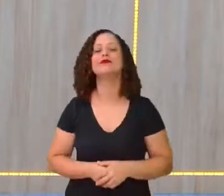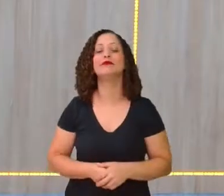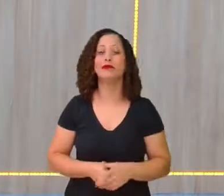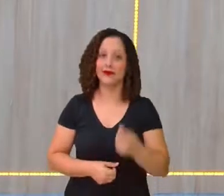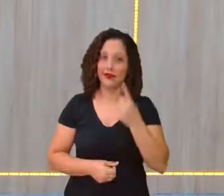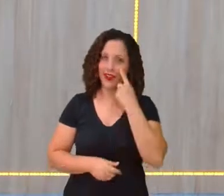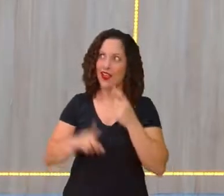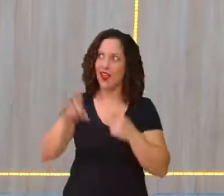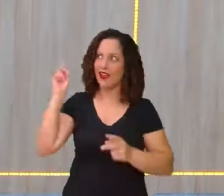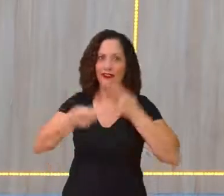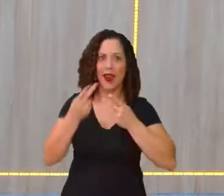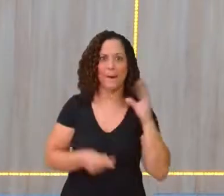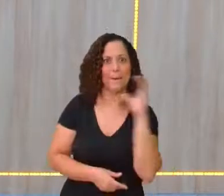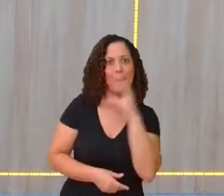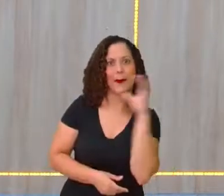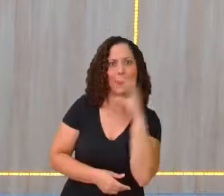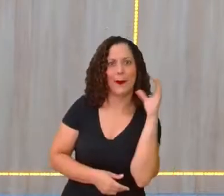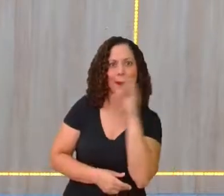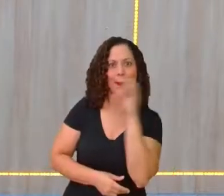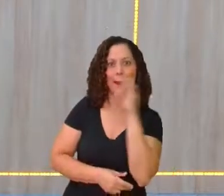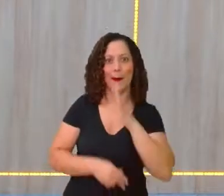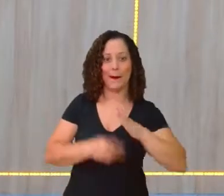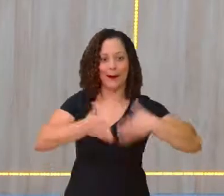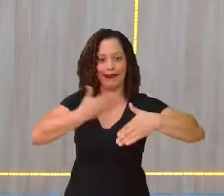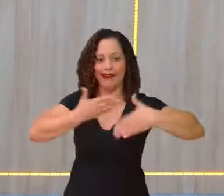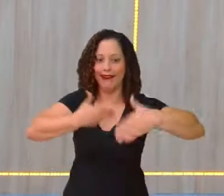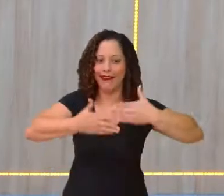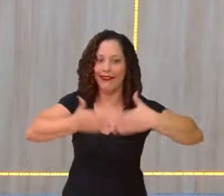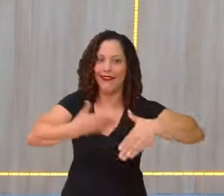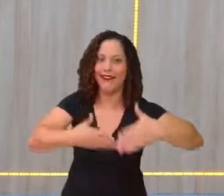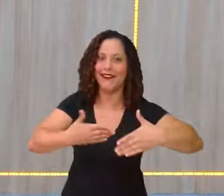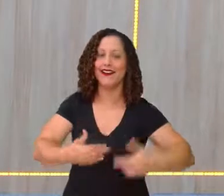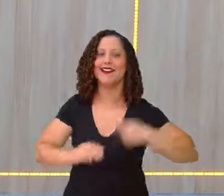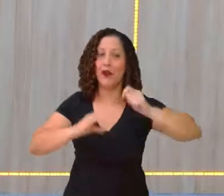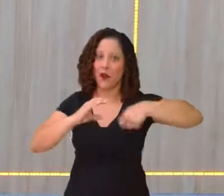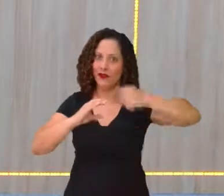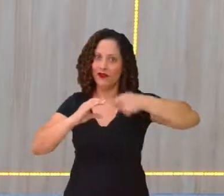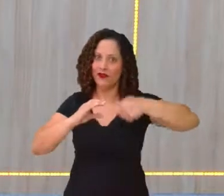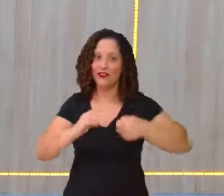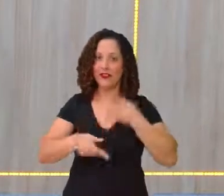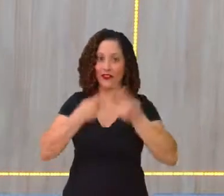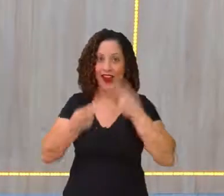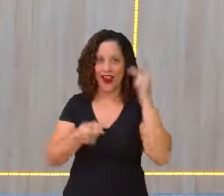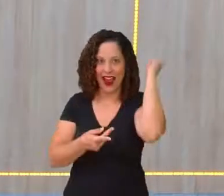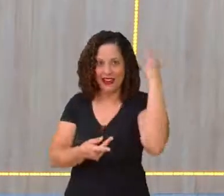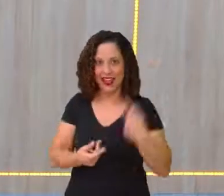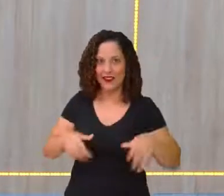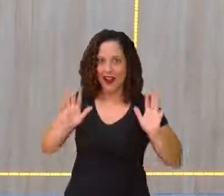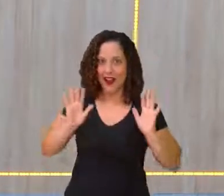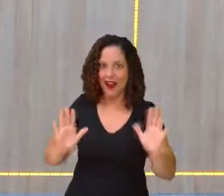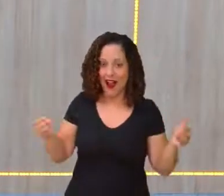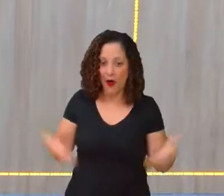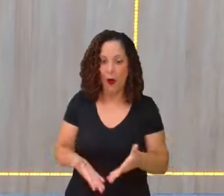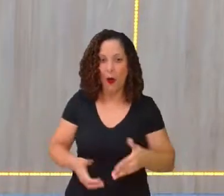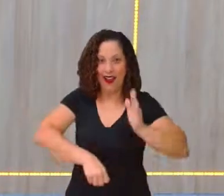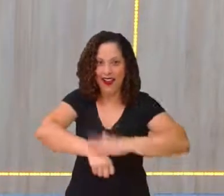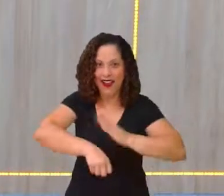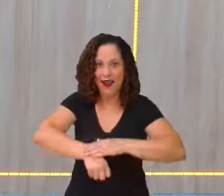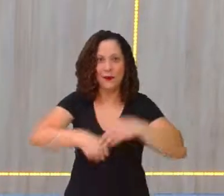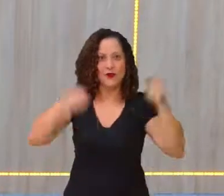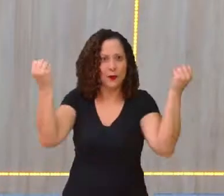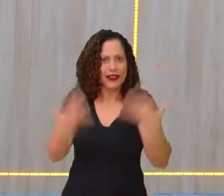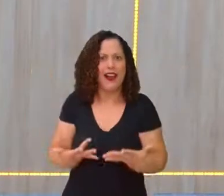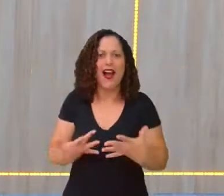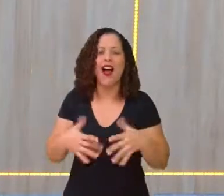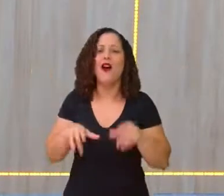fala bem rápido, né? O editor aí acelerou o vídeo. Eu até falei pra Kézia, disse, Kézia, agora é aquele momento, explica